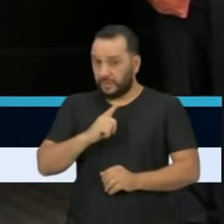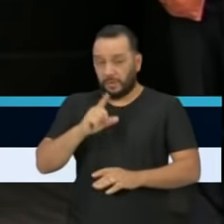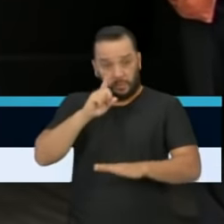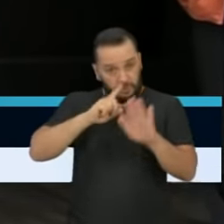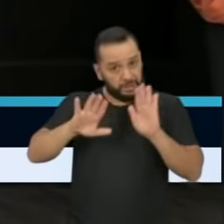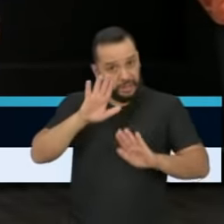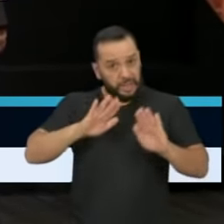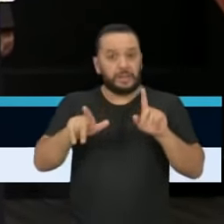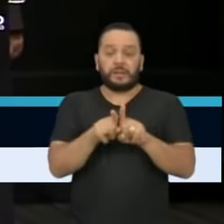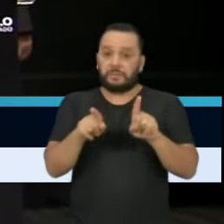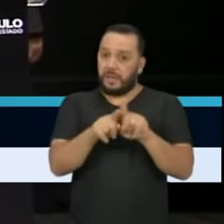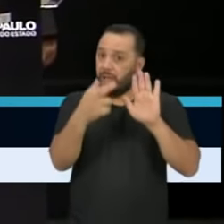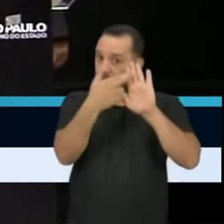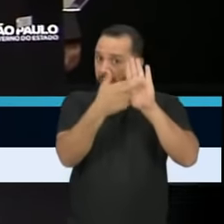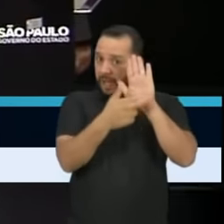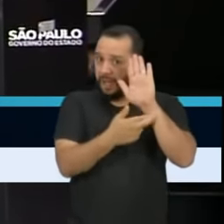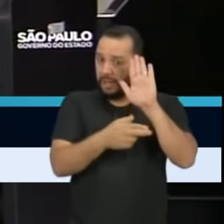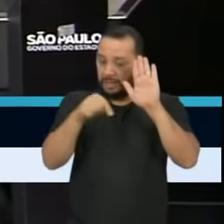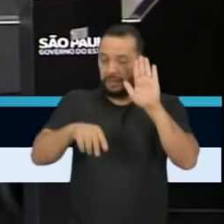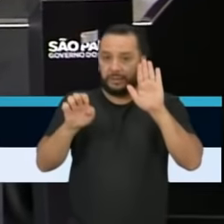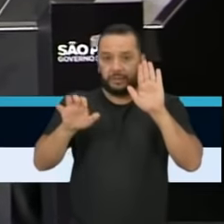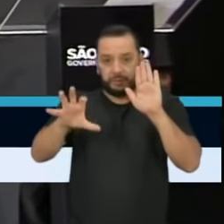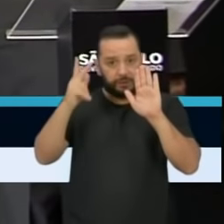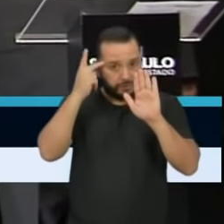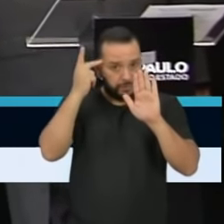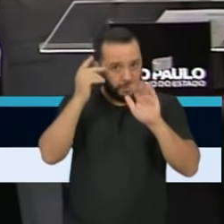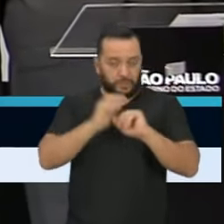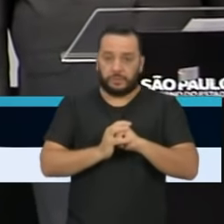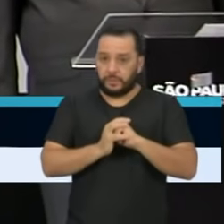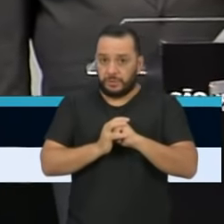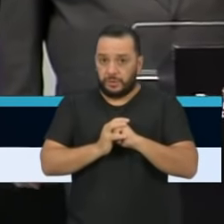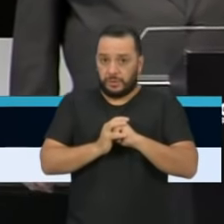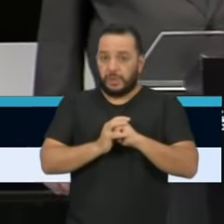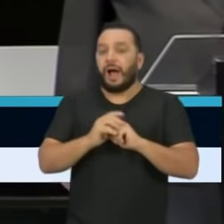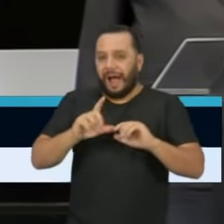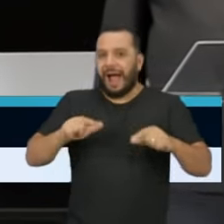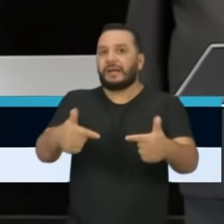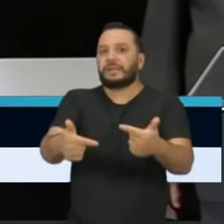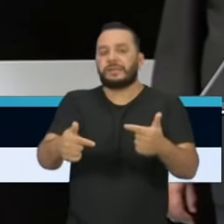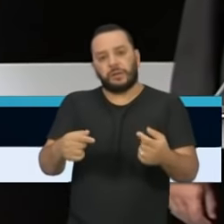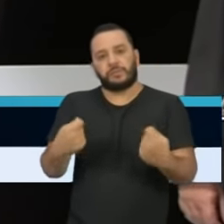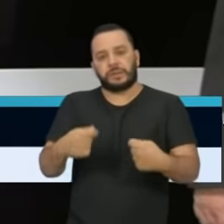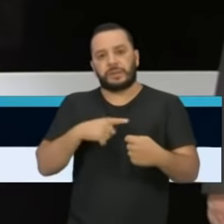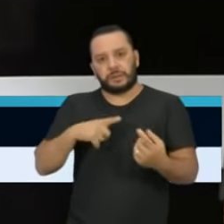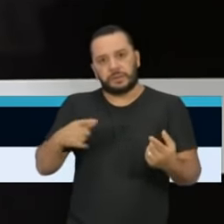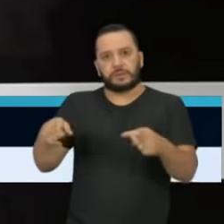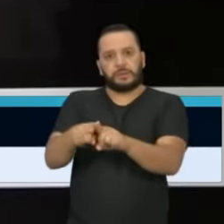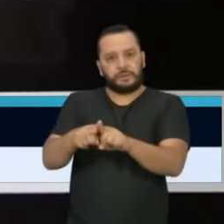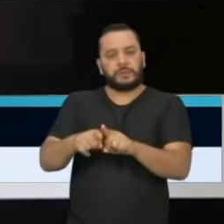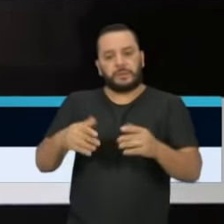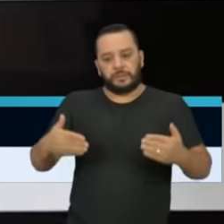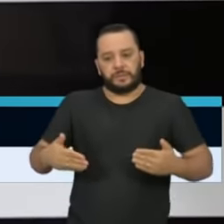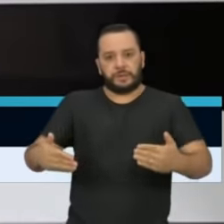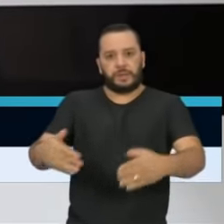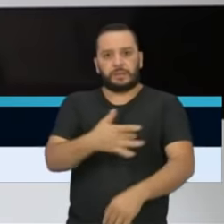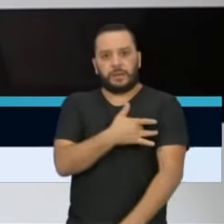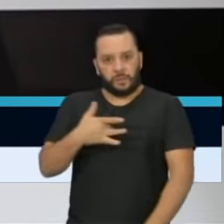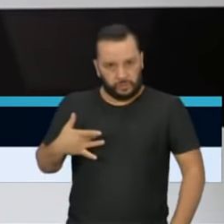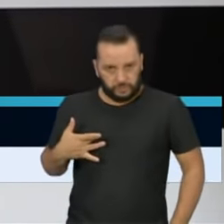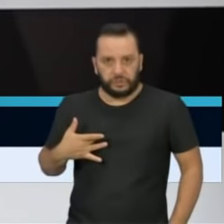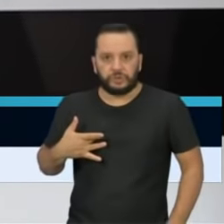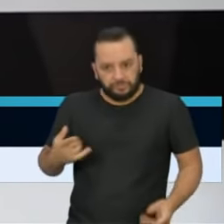muito critério em relação a isso no estado de São Paulo. Obviamente, a ação tem que ser integrada com o Ministério da Saúde, como tem sido. Eu